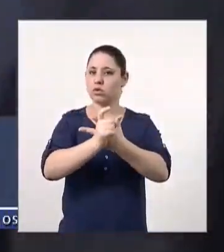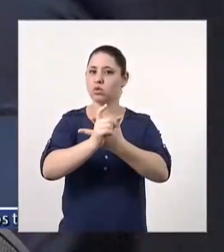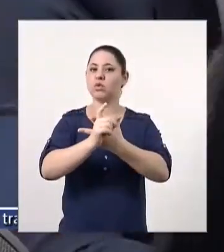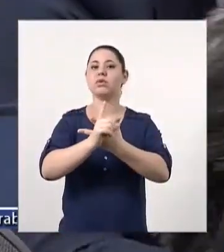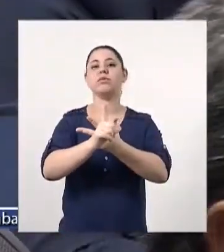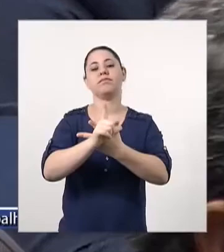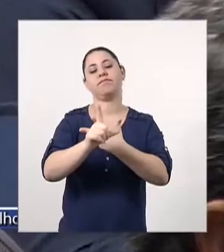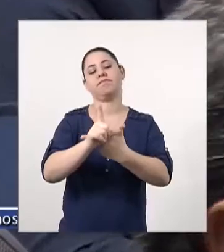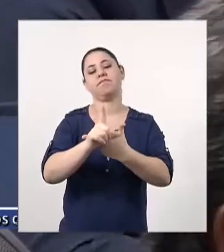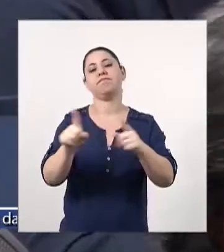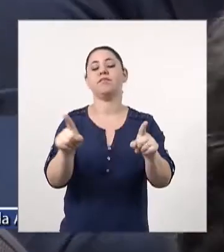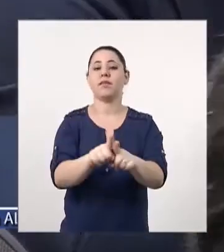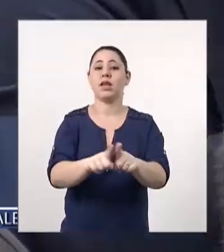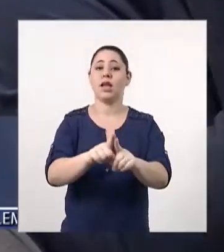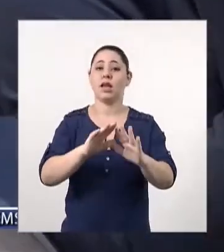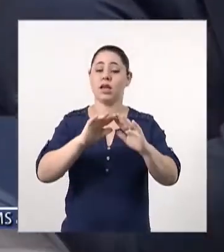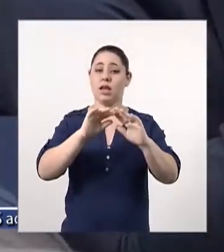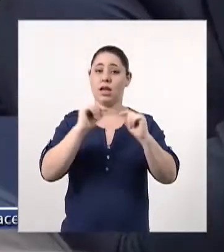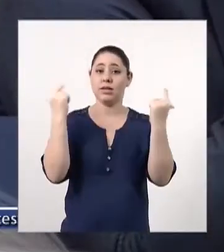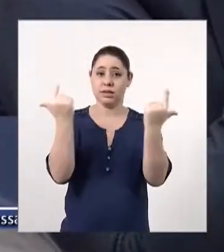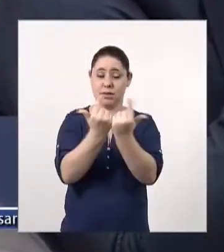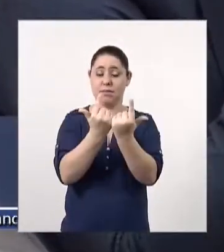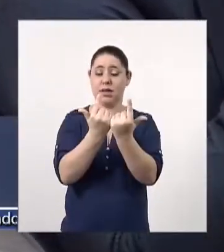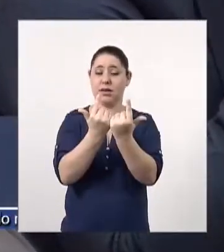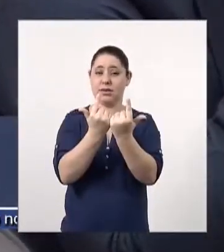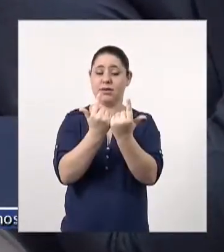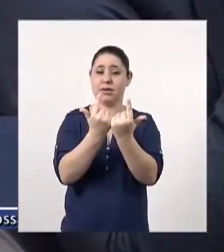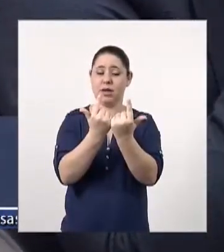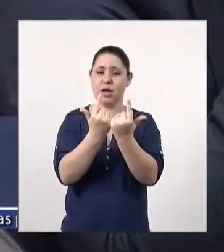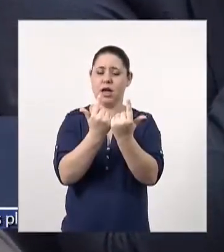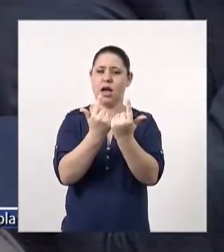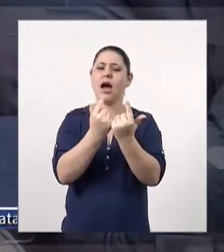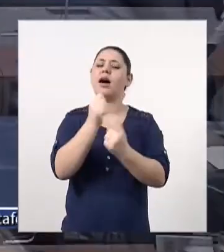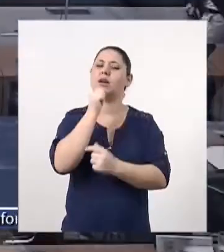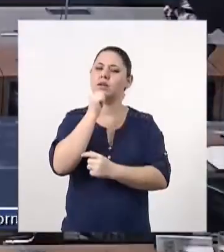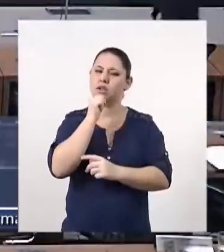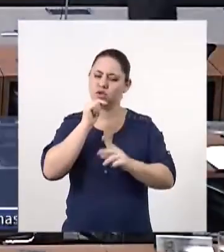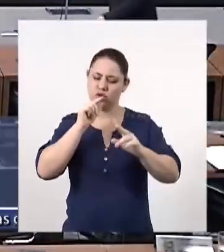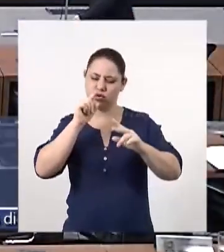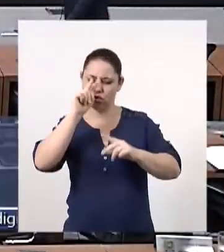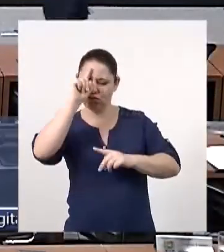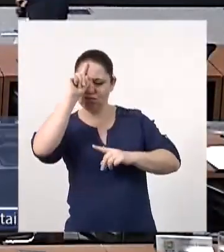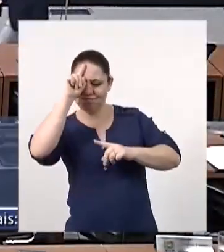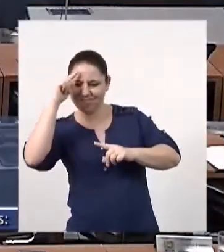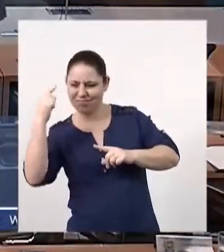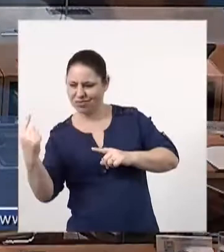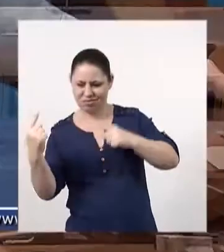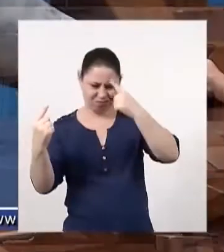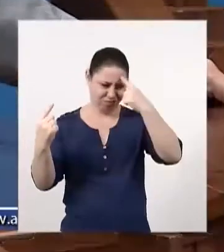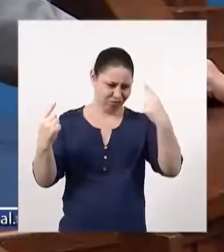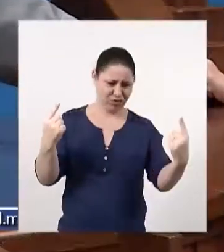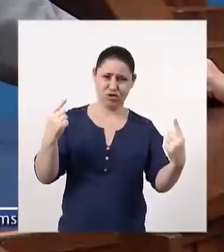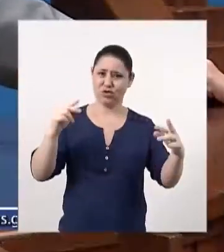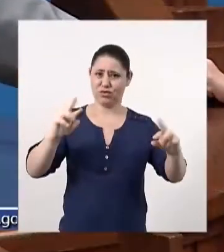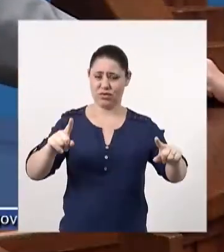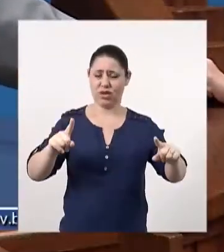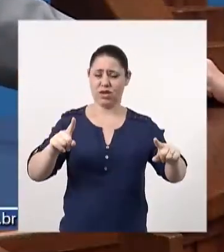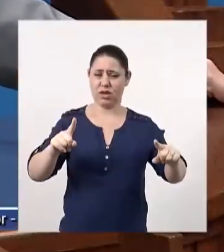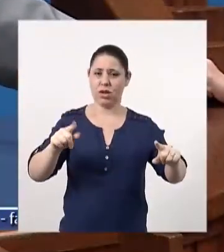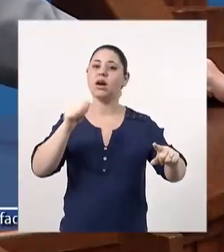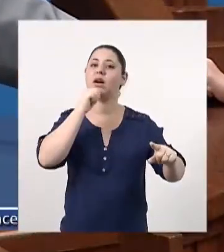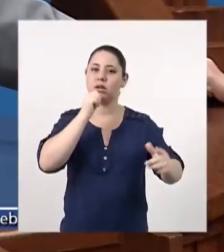Legislativo, e que essa Casa Legislativa, mesmo nas suas diferenças, continue a